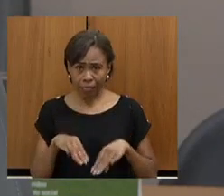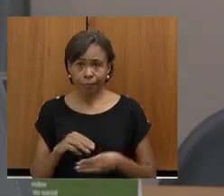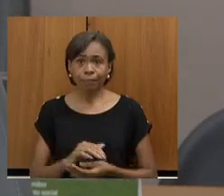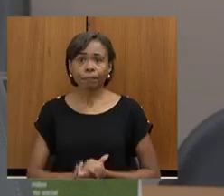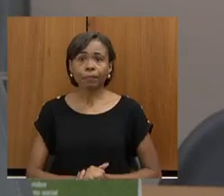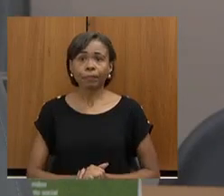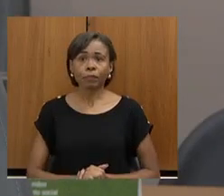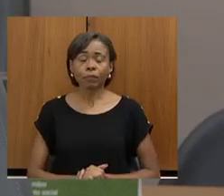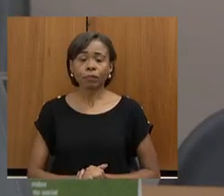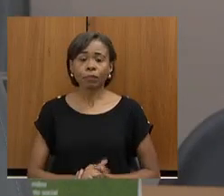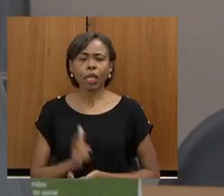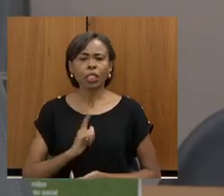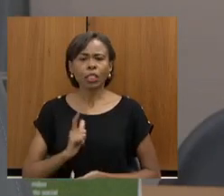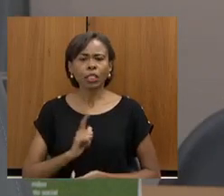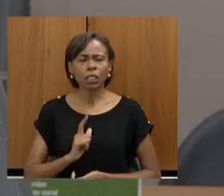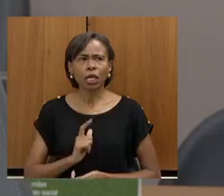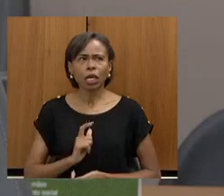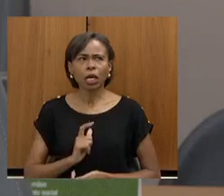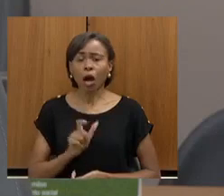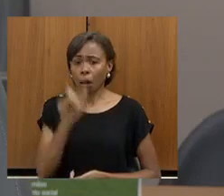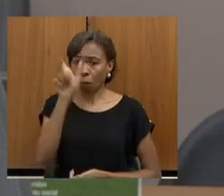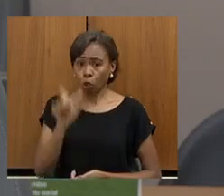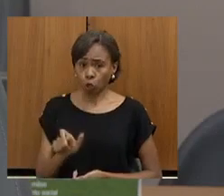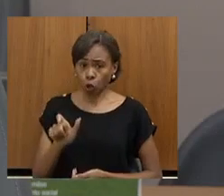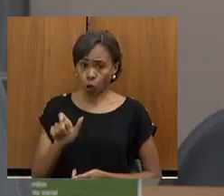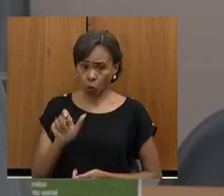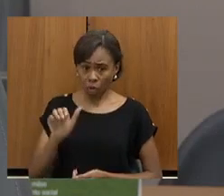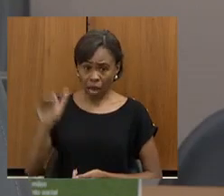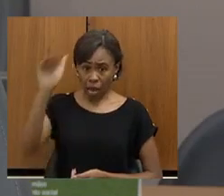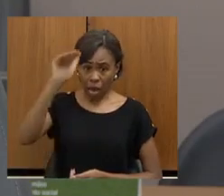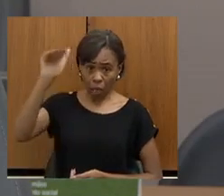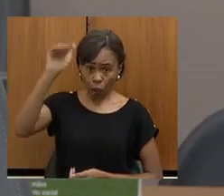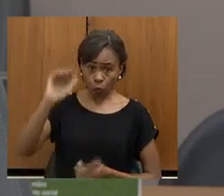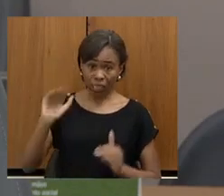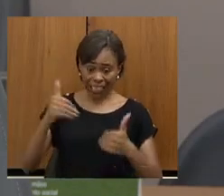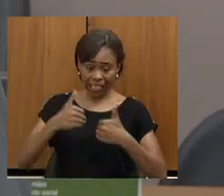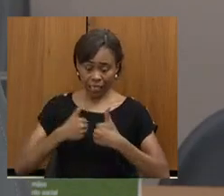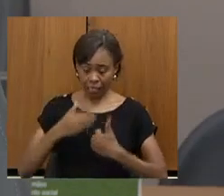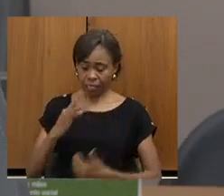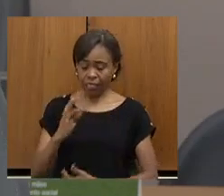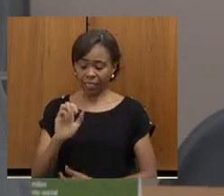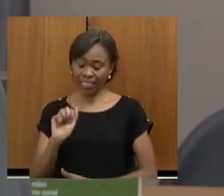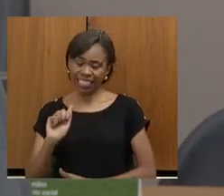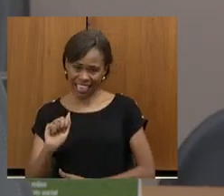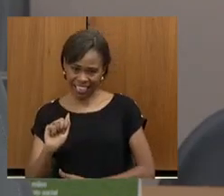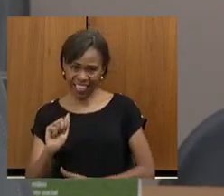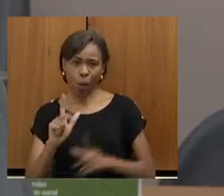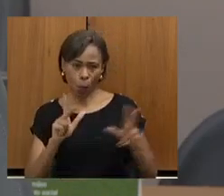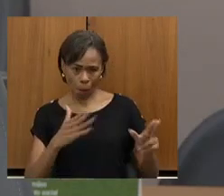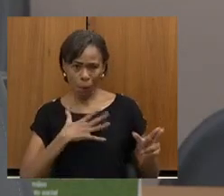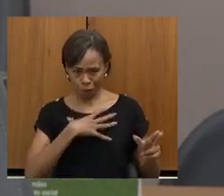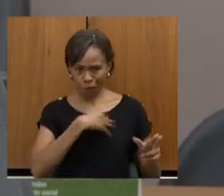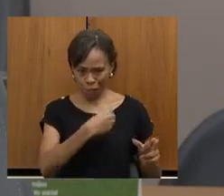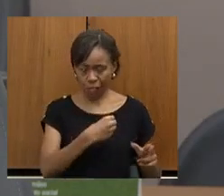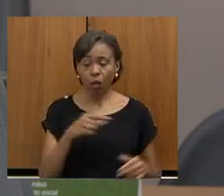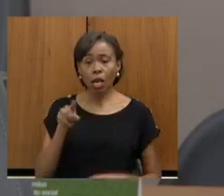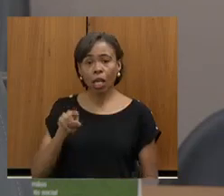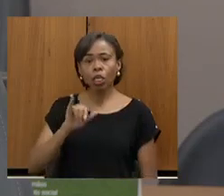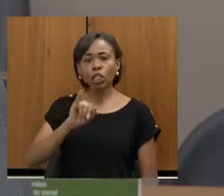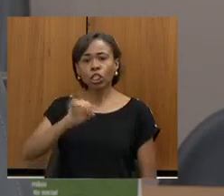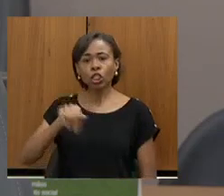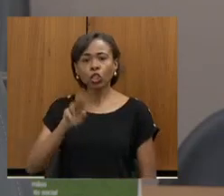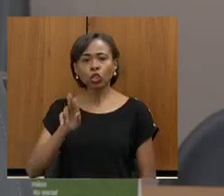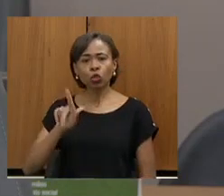um adulto com teia, um igual o meu filho, chamado Juliano, me mandou a seguinte